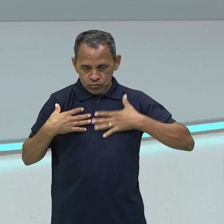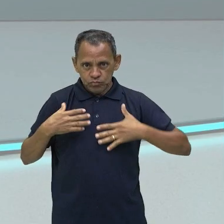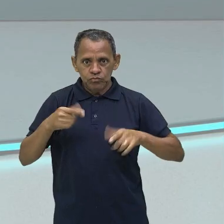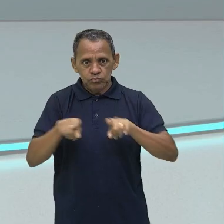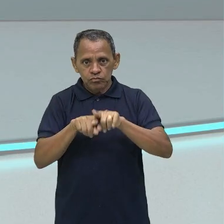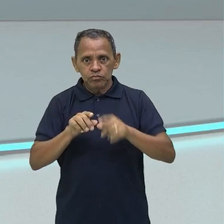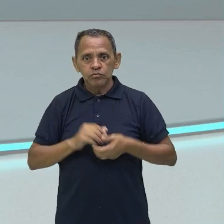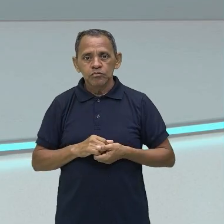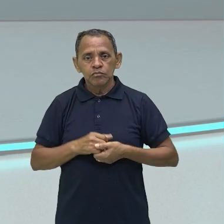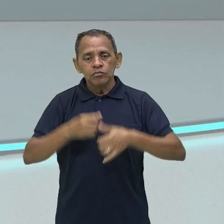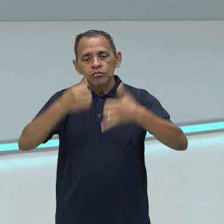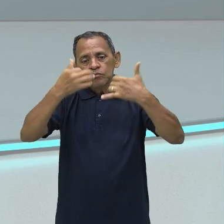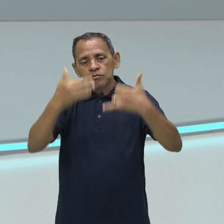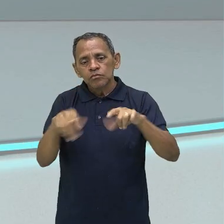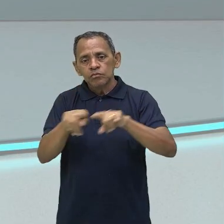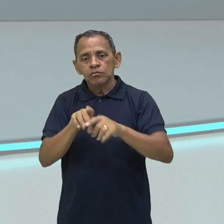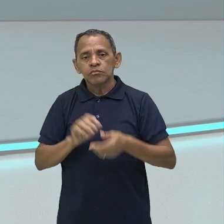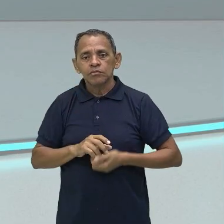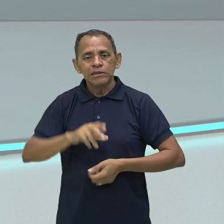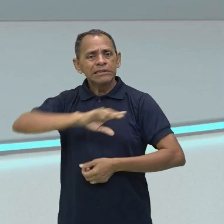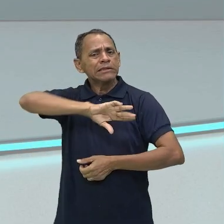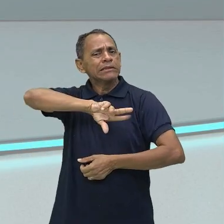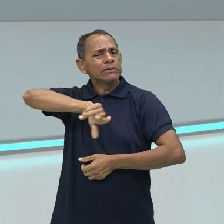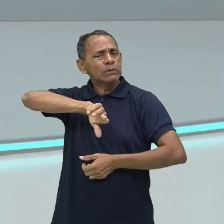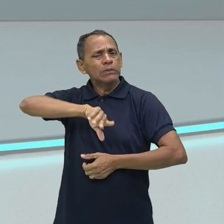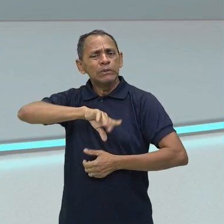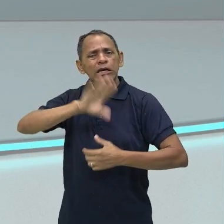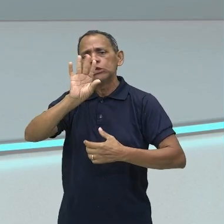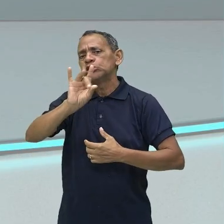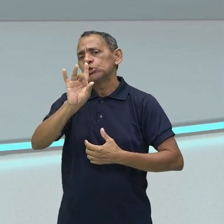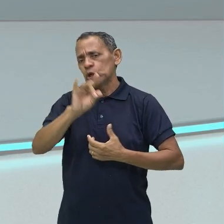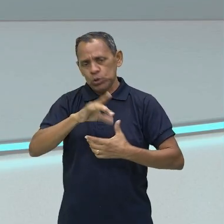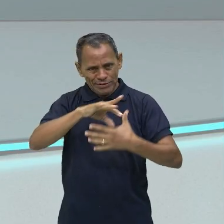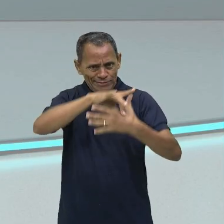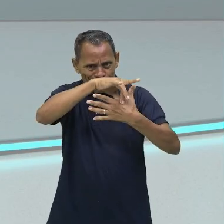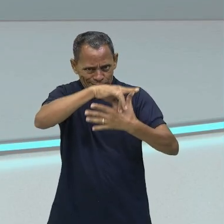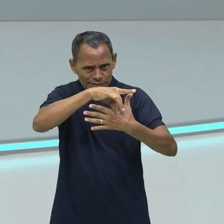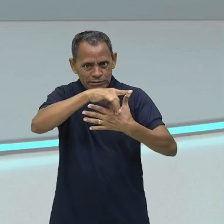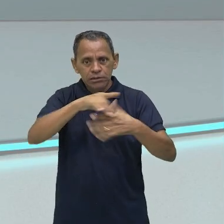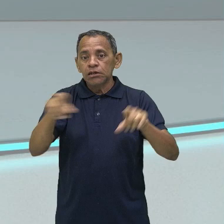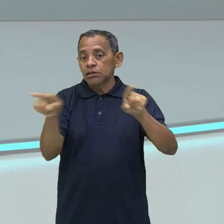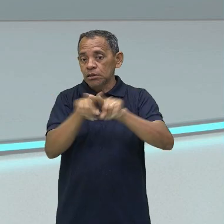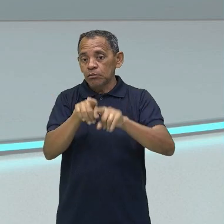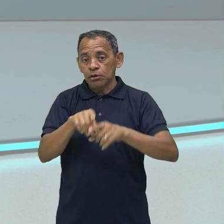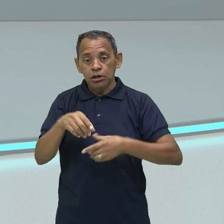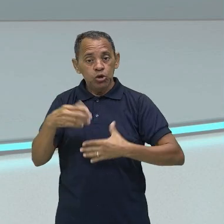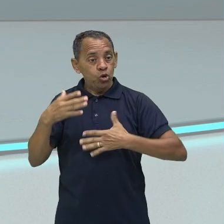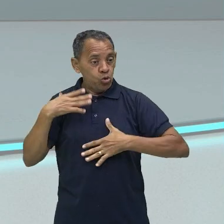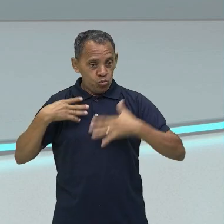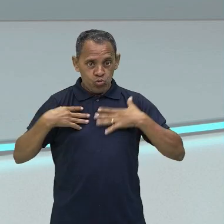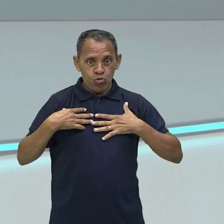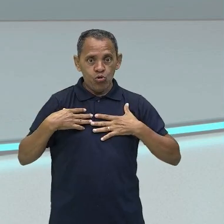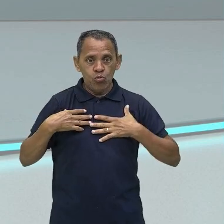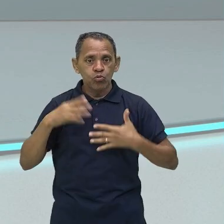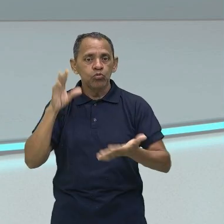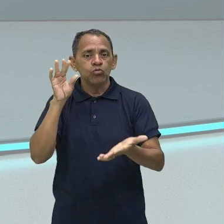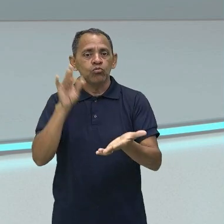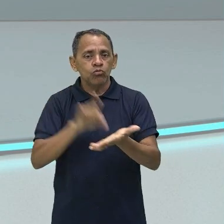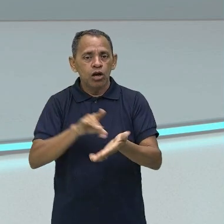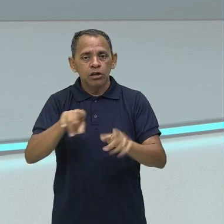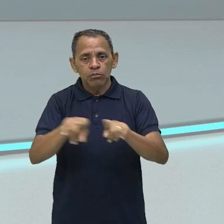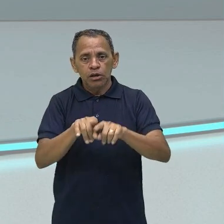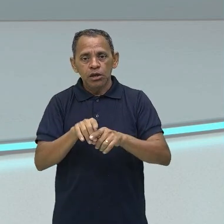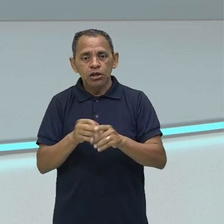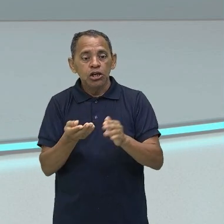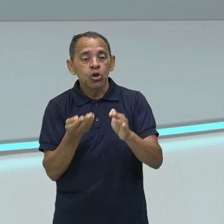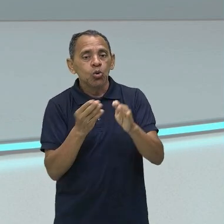vamos falar dele apenas enquanto carne, vamos falar dele enquanto realmente um corpo que